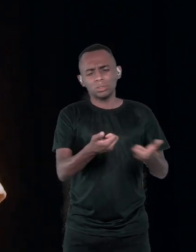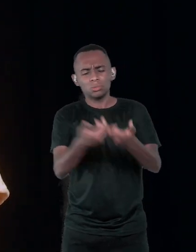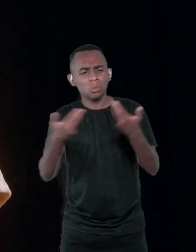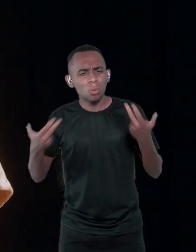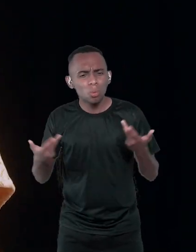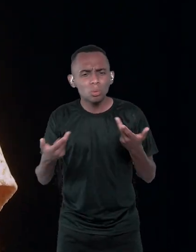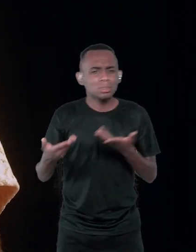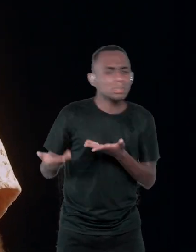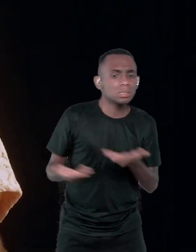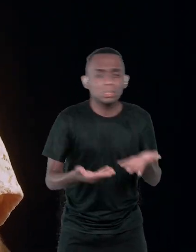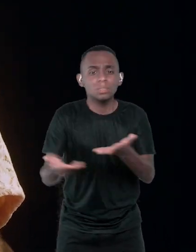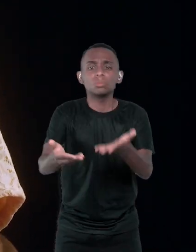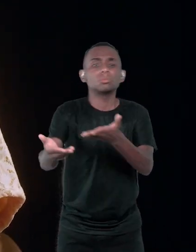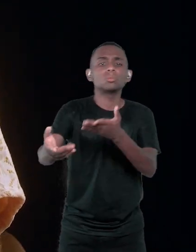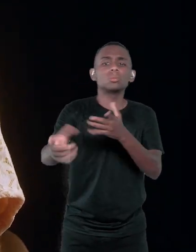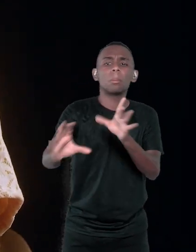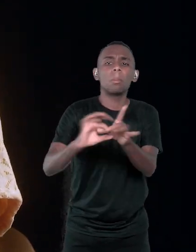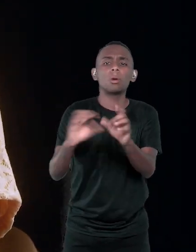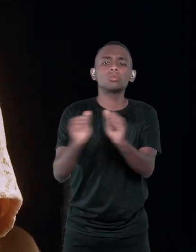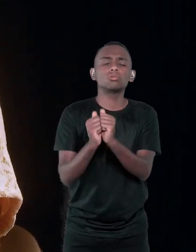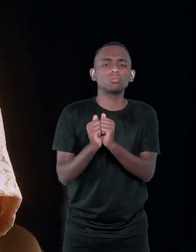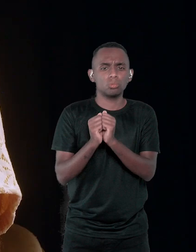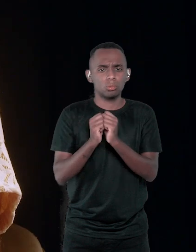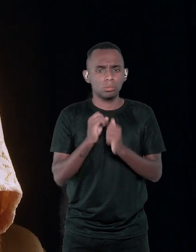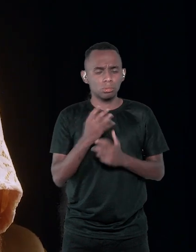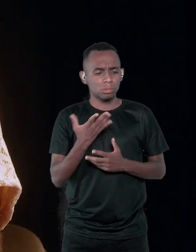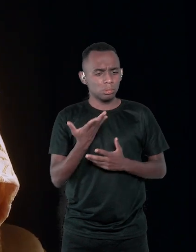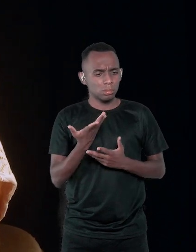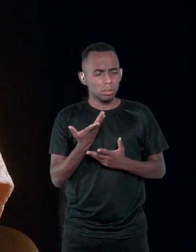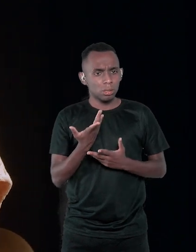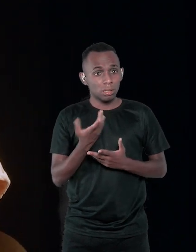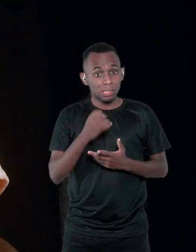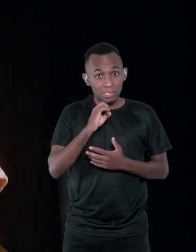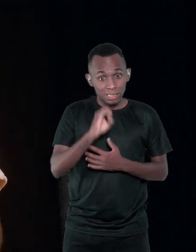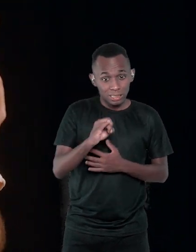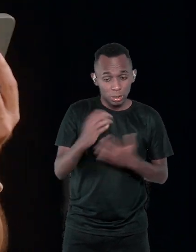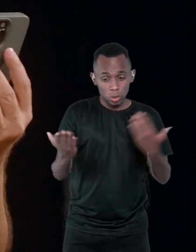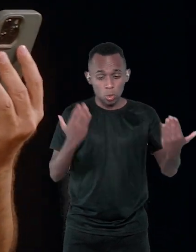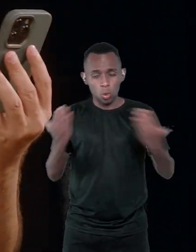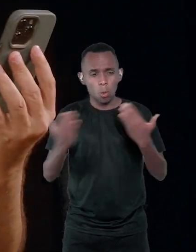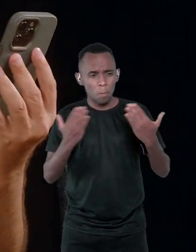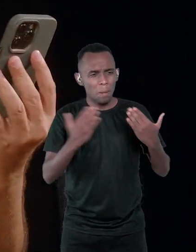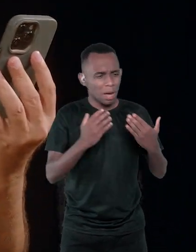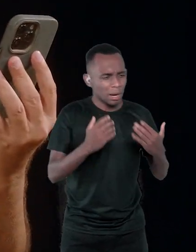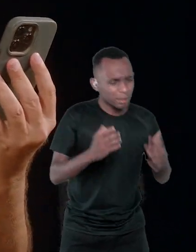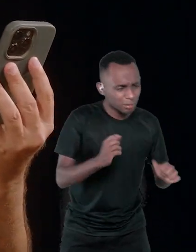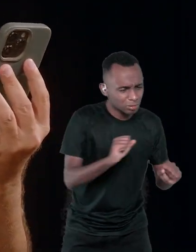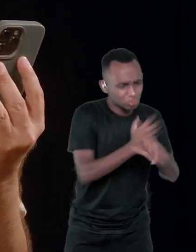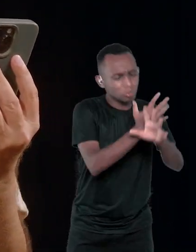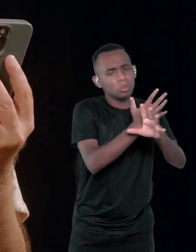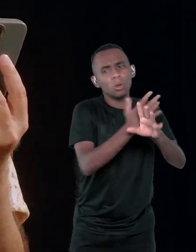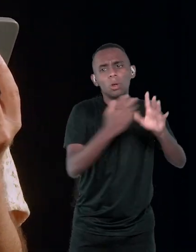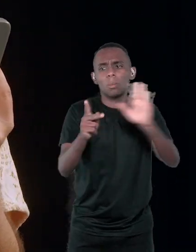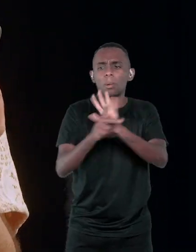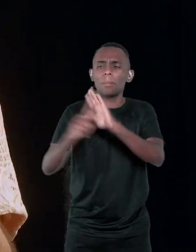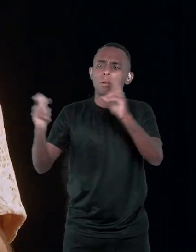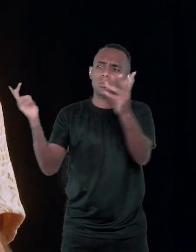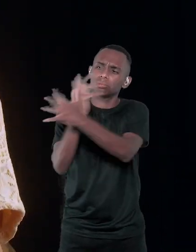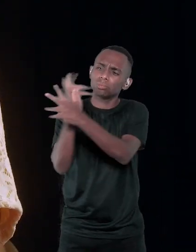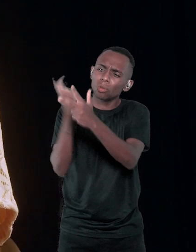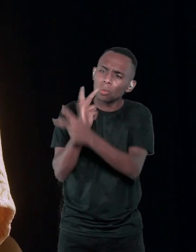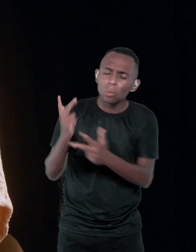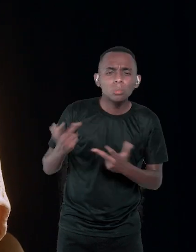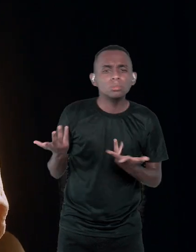labirinto, se pernil fosse presunto, armadilha era ornamento. Se rochedo fosse vento, cabra viva era